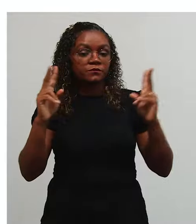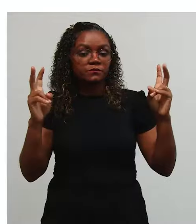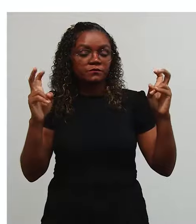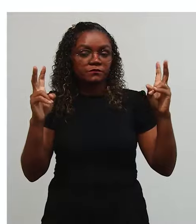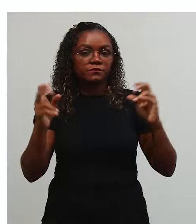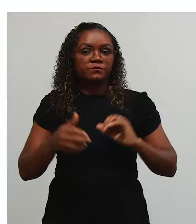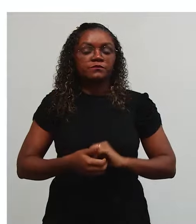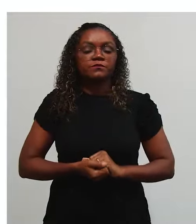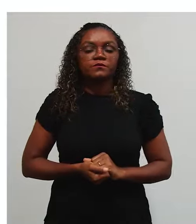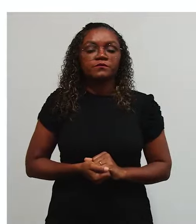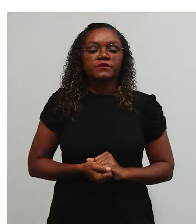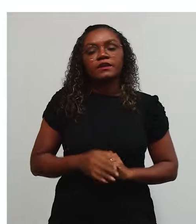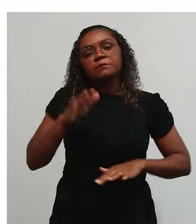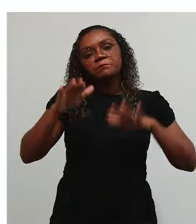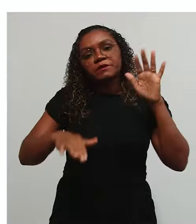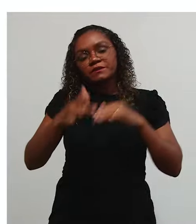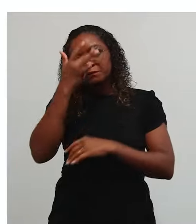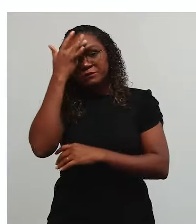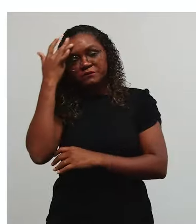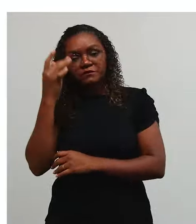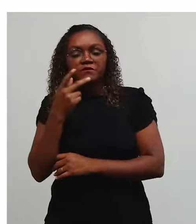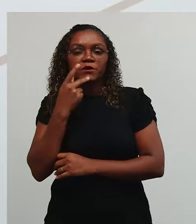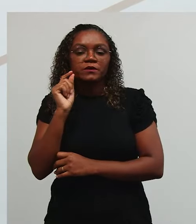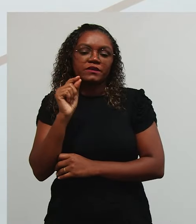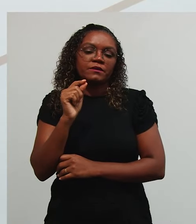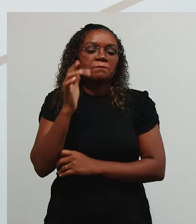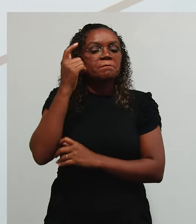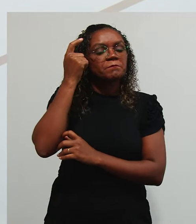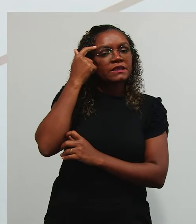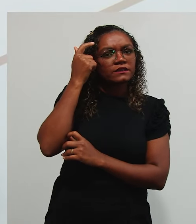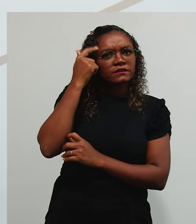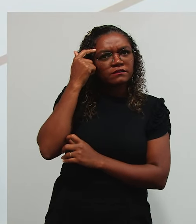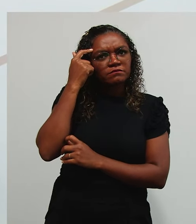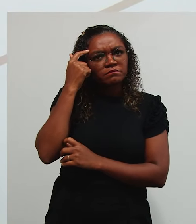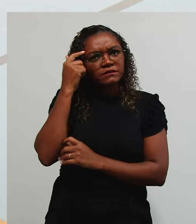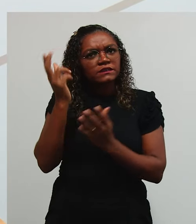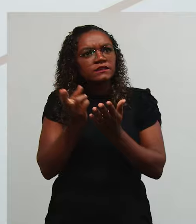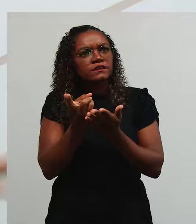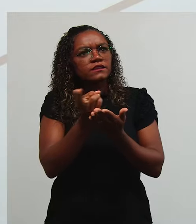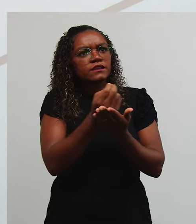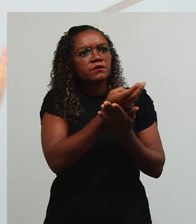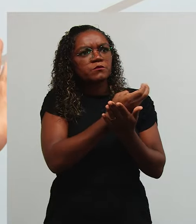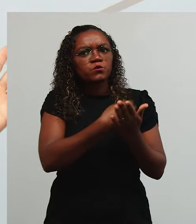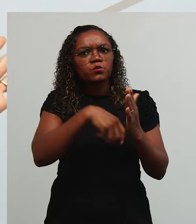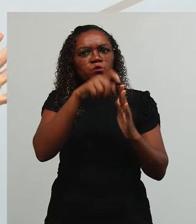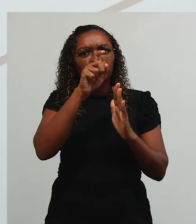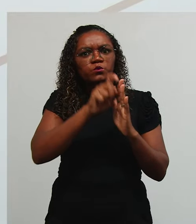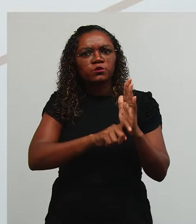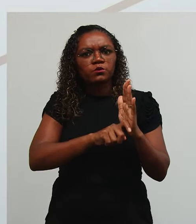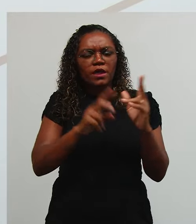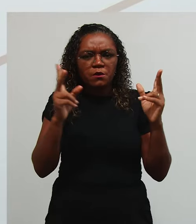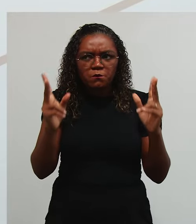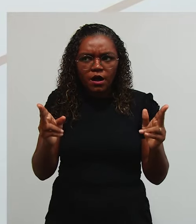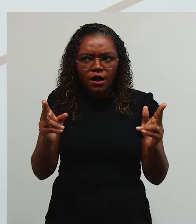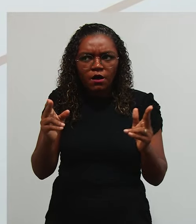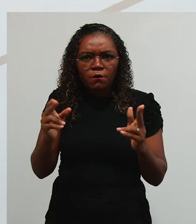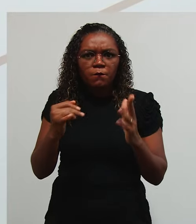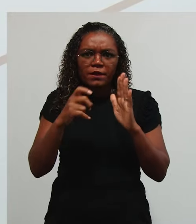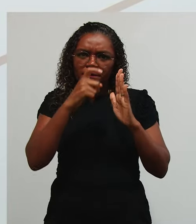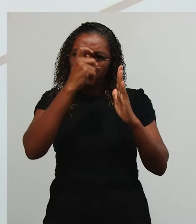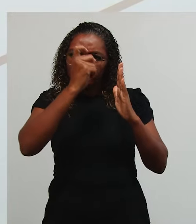observação então muita gente fala assim pessoal olha aqui muita gente fala assim nossa tributo é imposto mas na